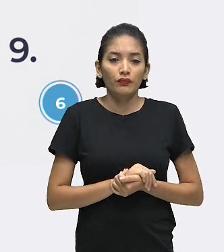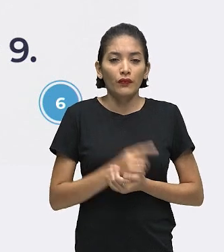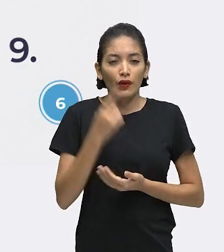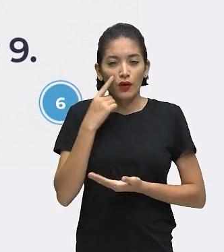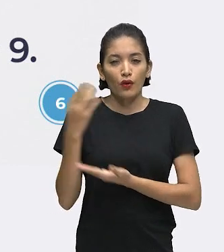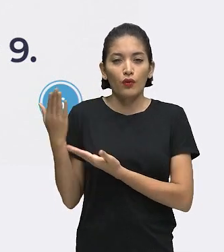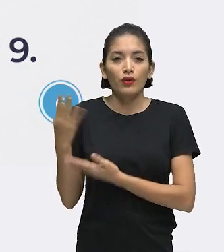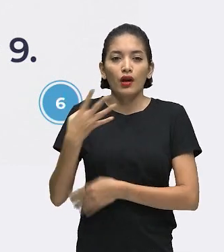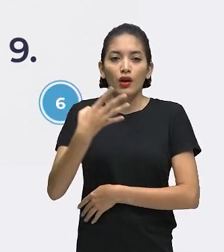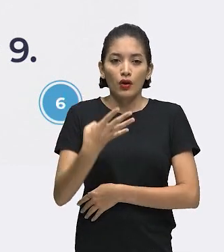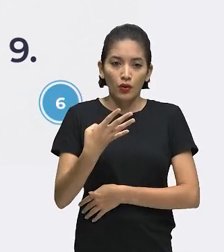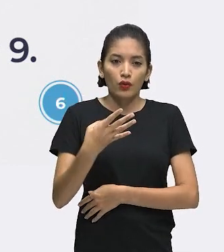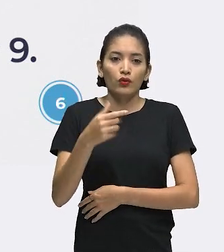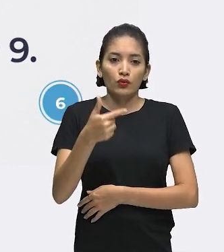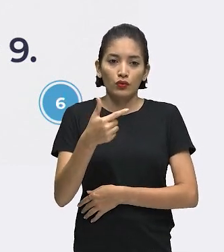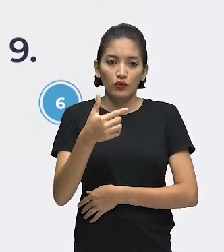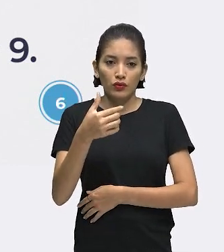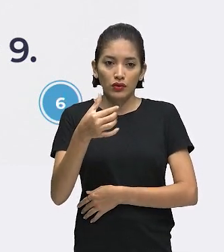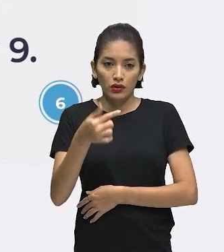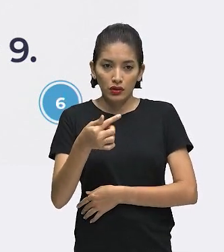aqui,